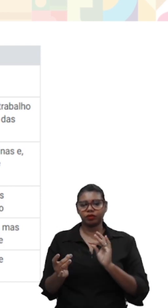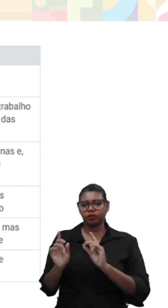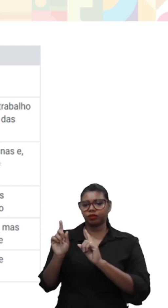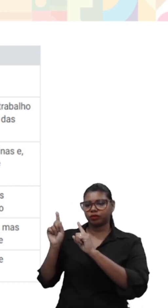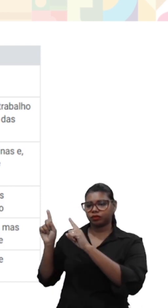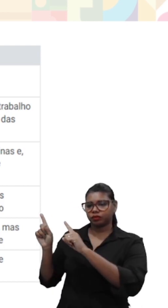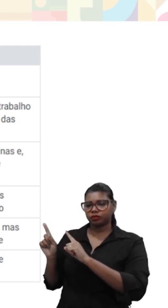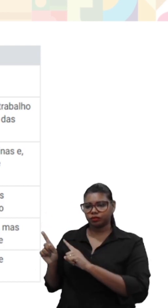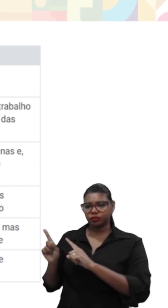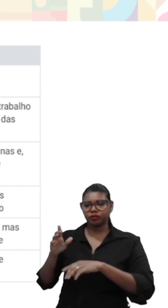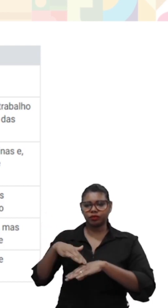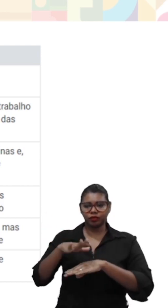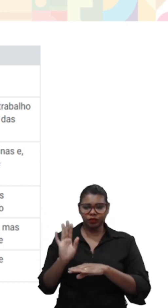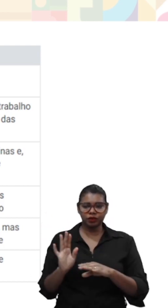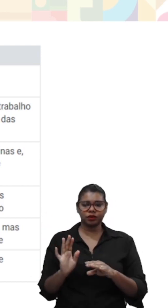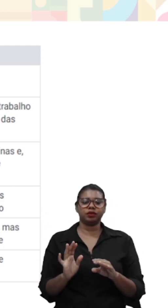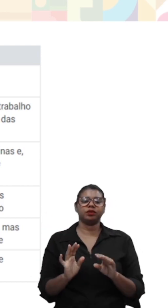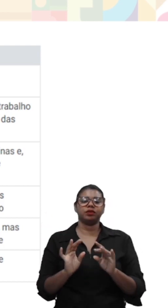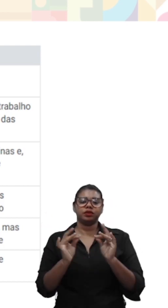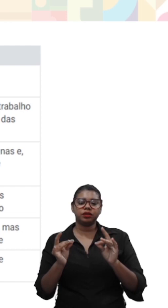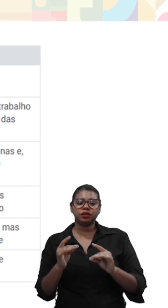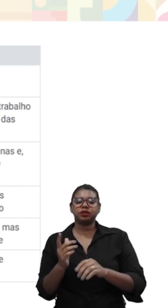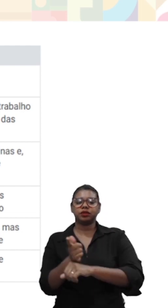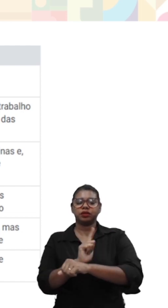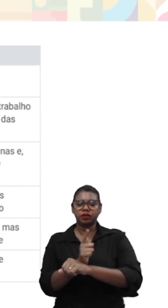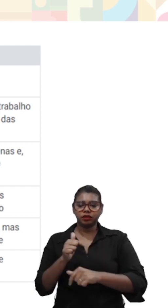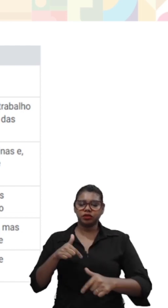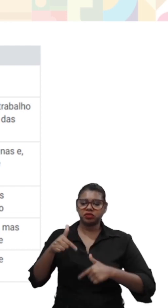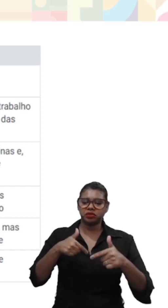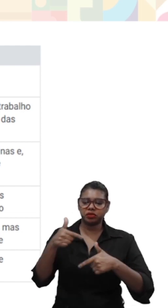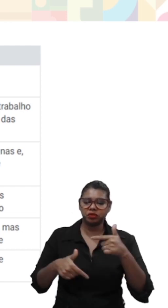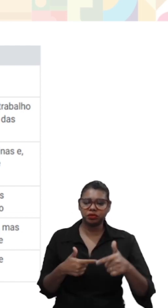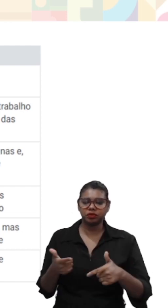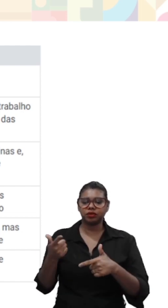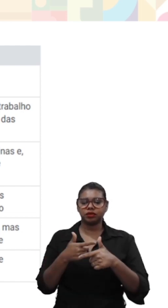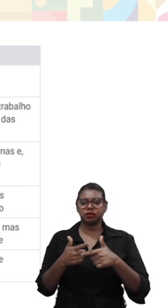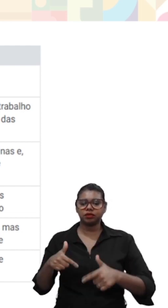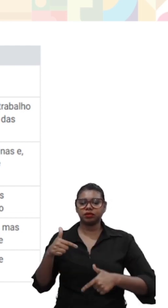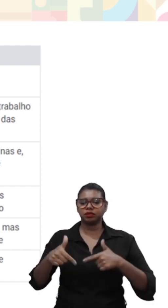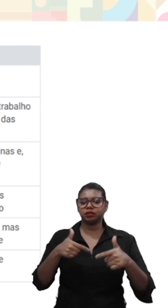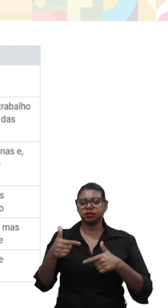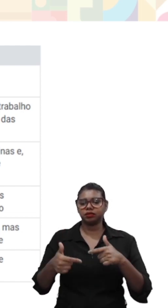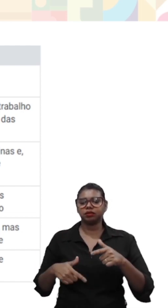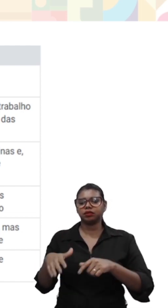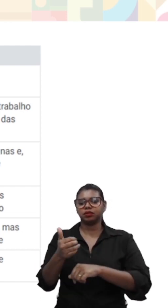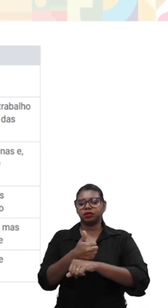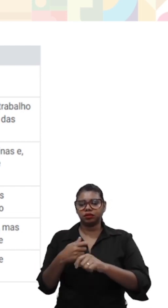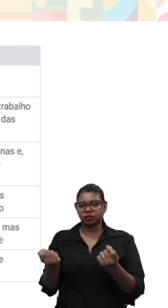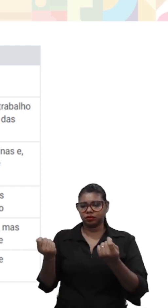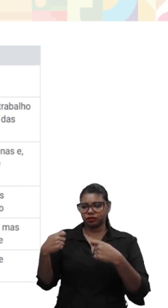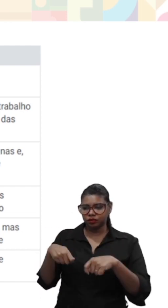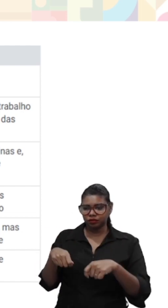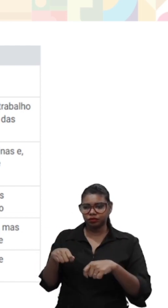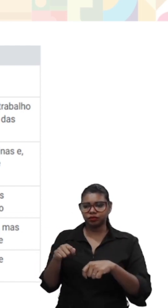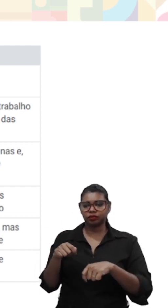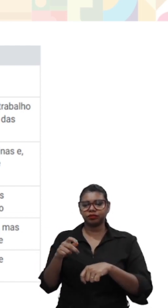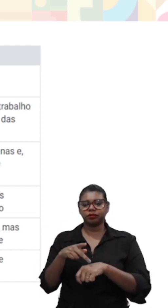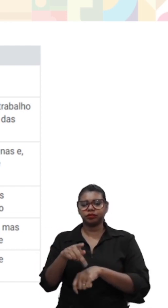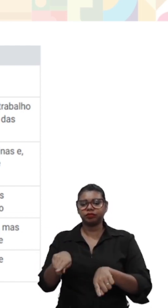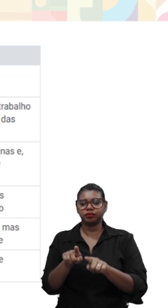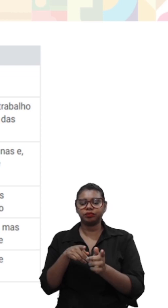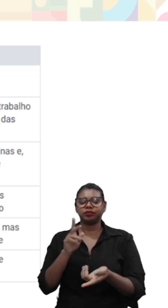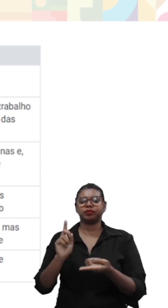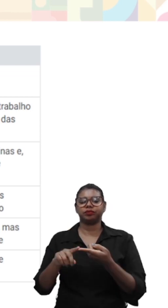Toyotismo ele é mais flexível na gestão do trabalho. A divisão do trabalho é através de especializar, essa é mais especializada,